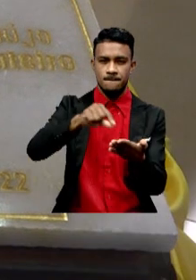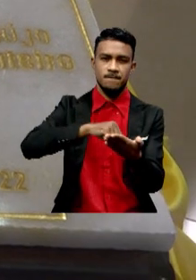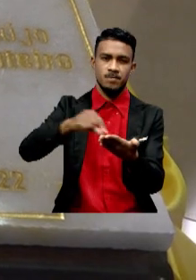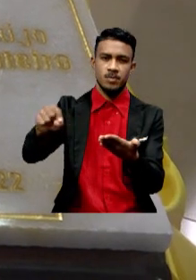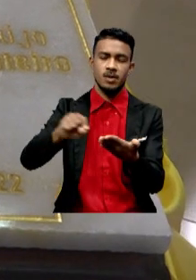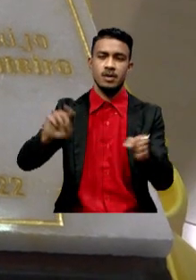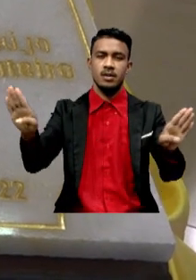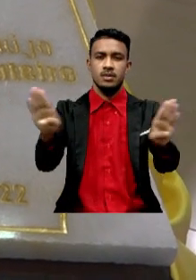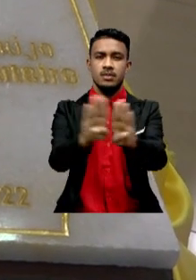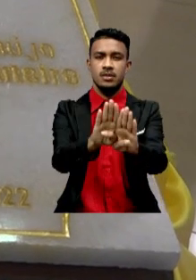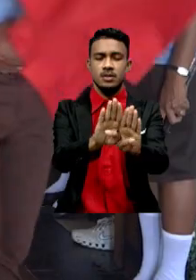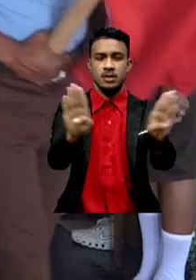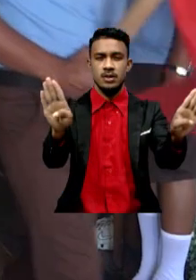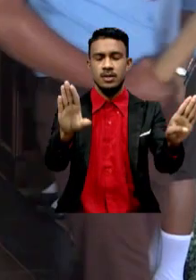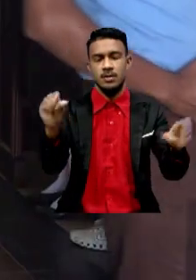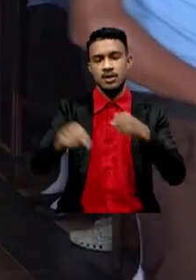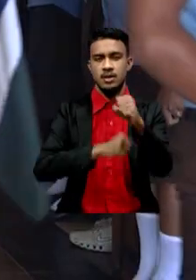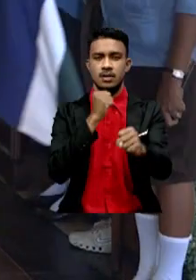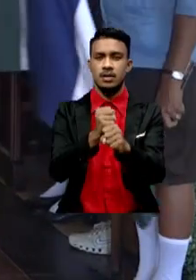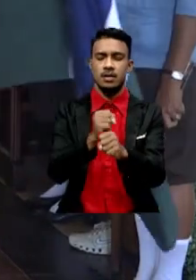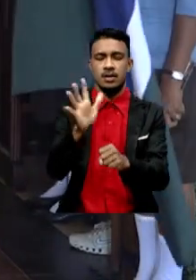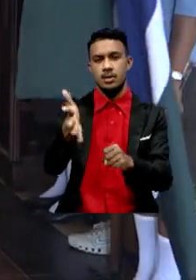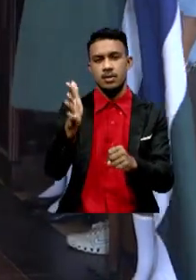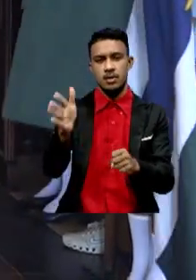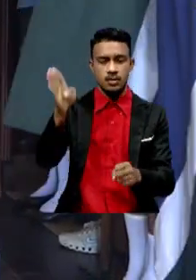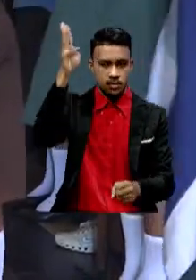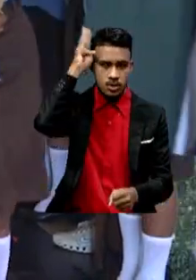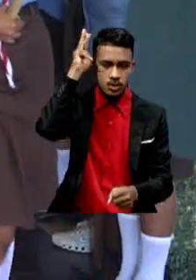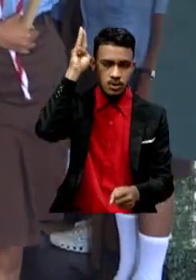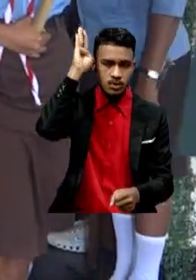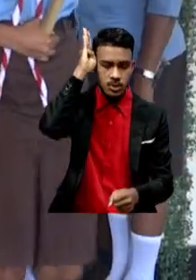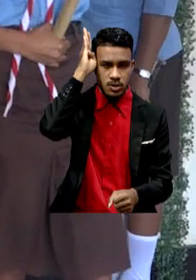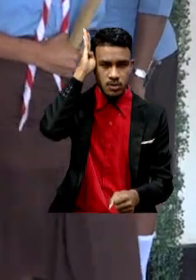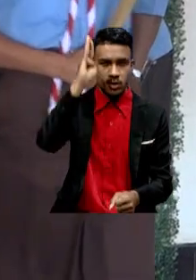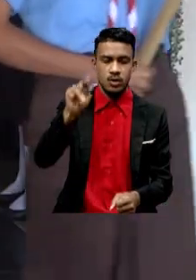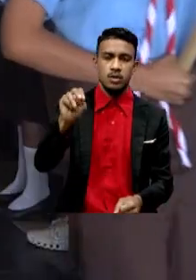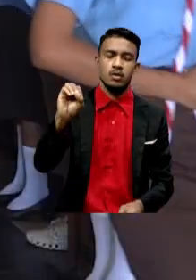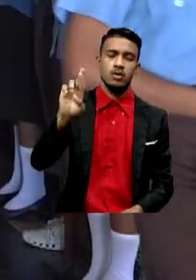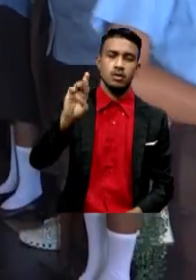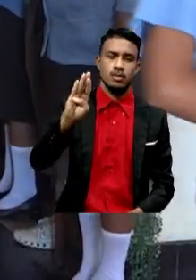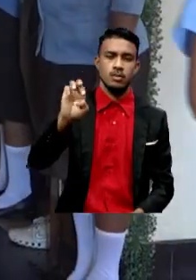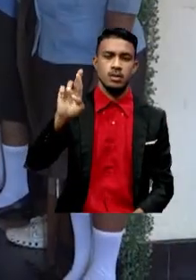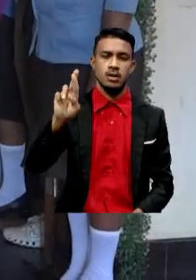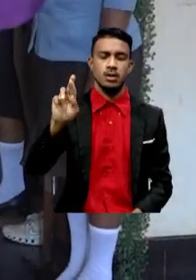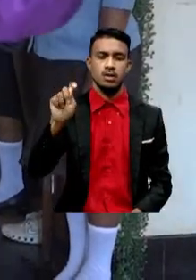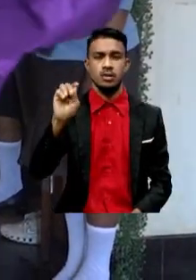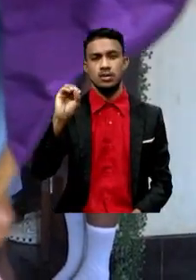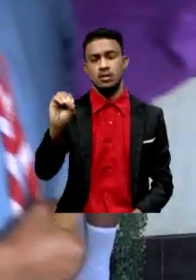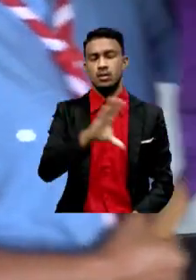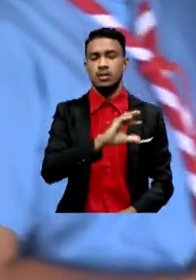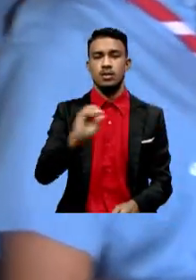existência escuteiro Nian Batina Limanulu, Rússia Bispo Diocese Maliana, Dom Norberto Amaral, no representante